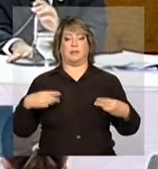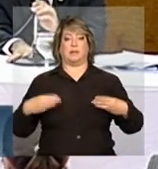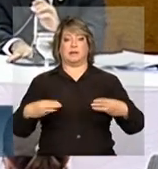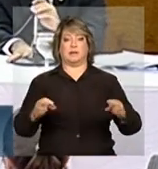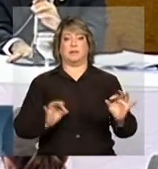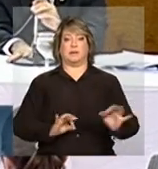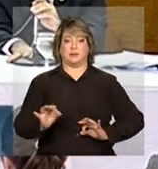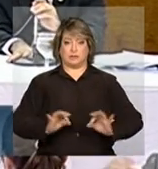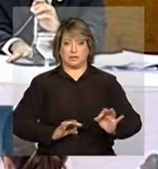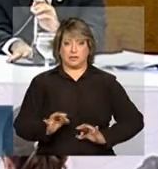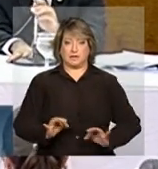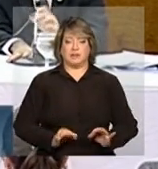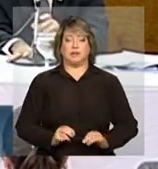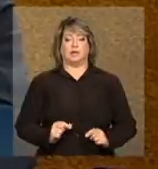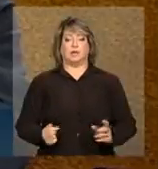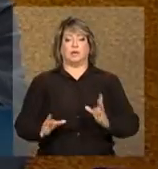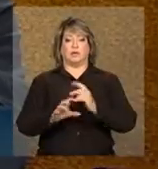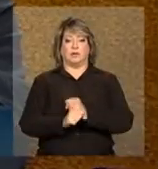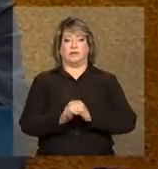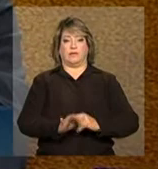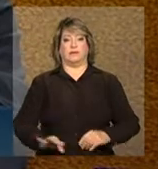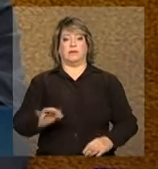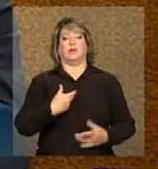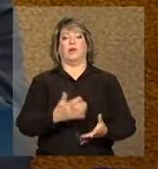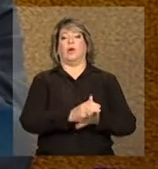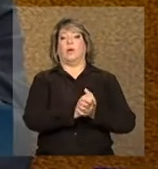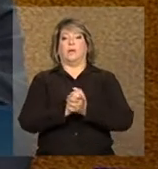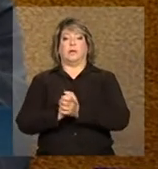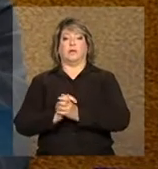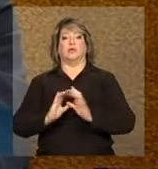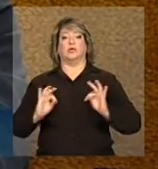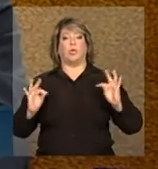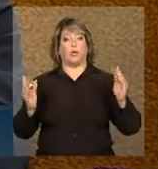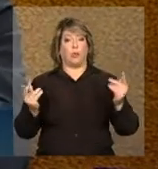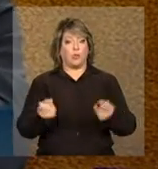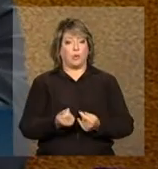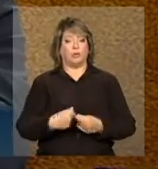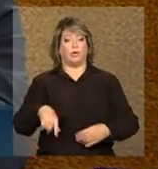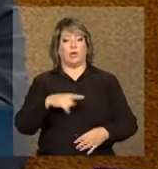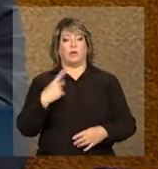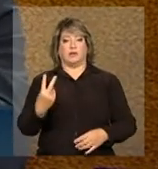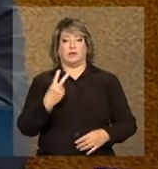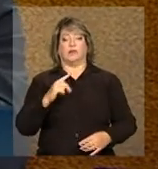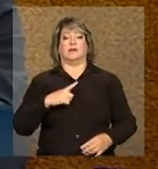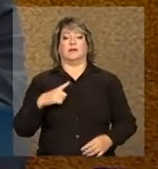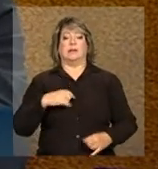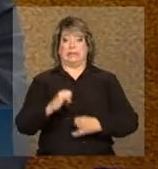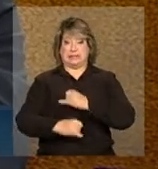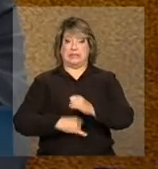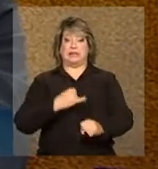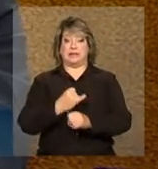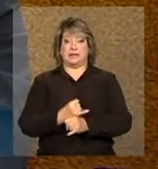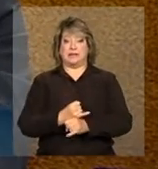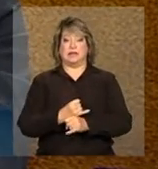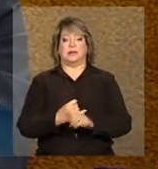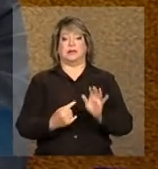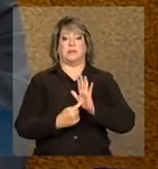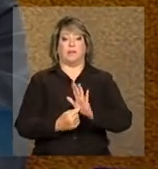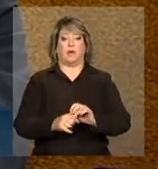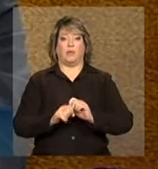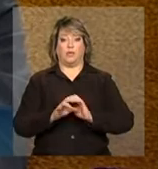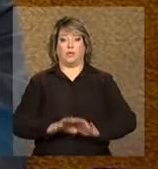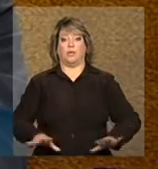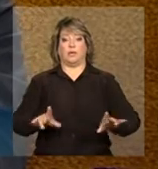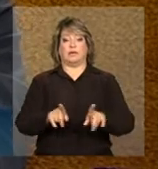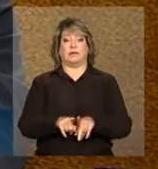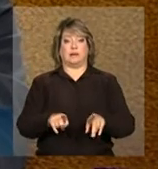Orçamento Federal. Queria cumprimentar a todos e todas, aqueles que nos acompanham também pela internet, nessa